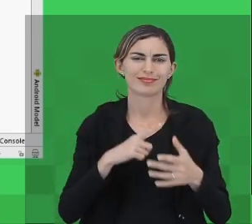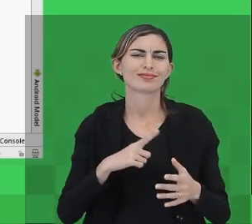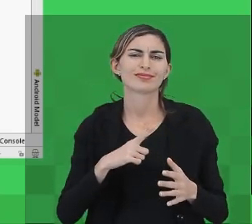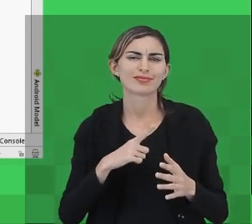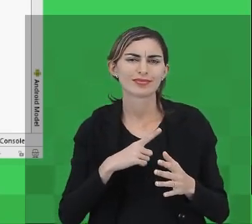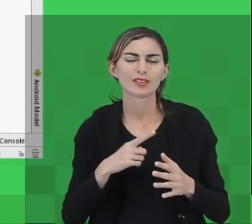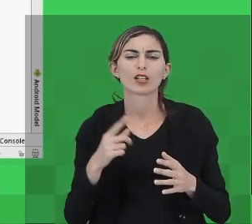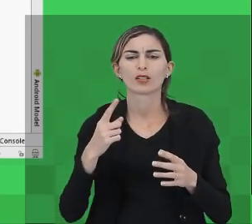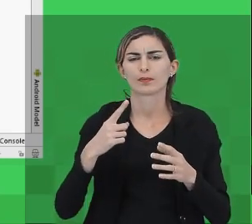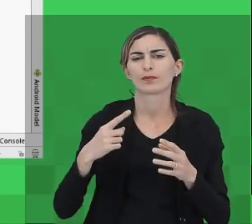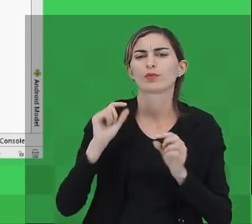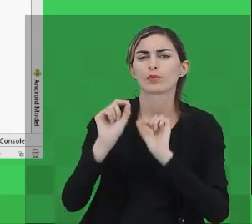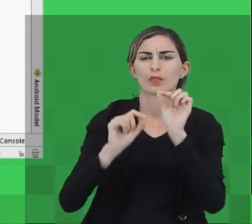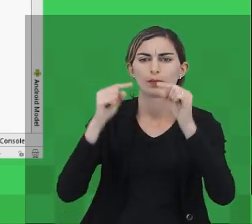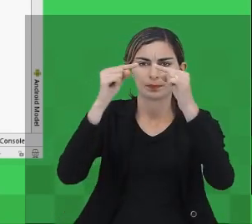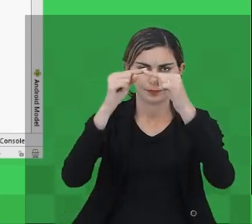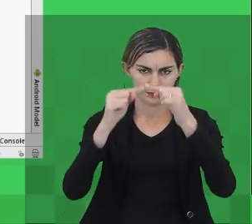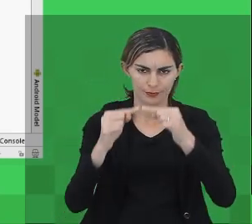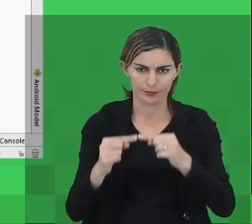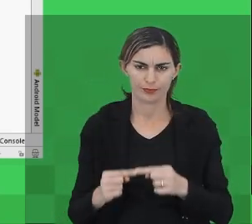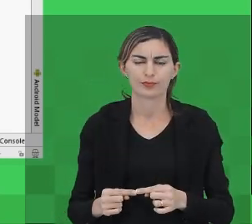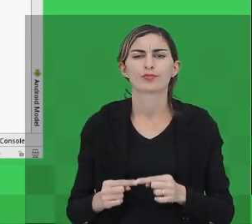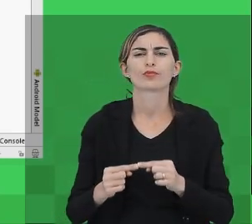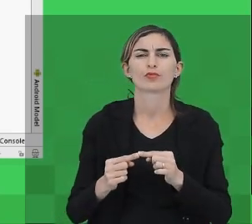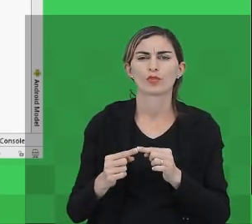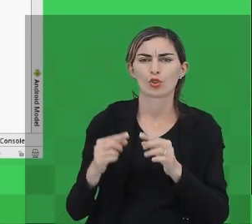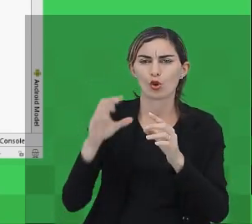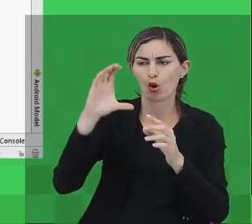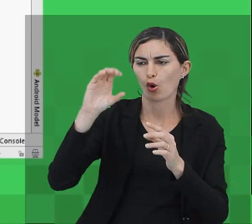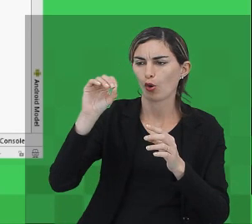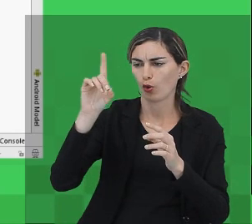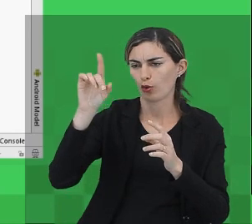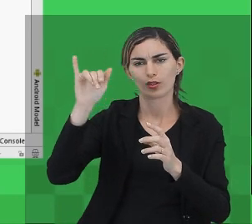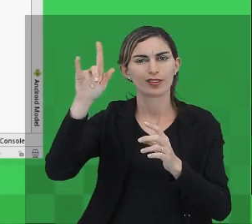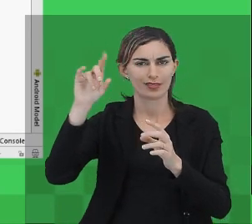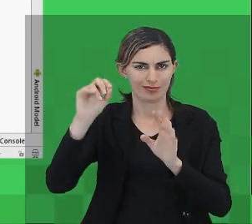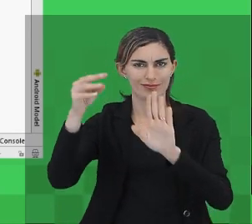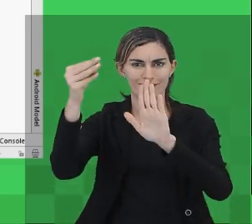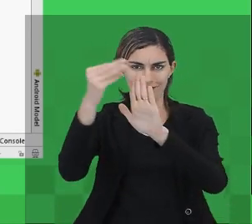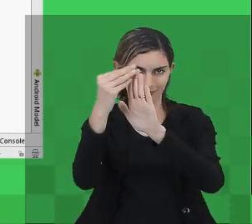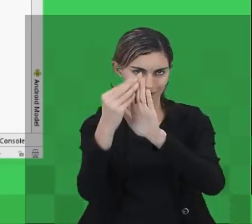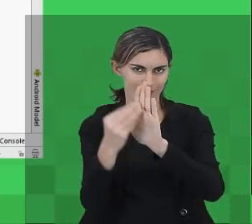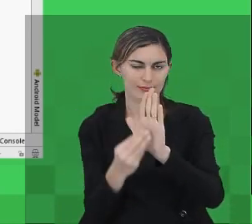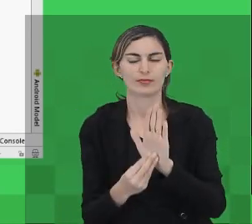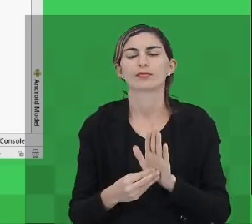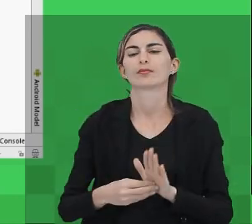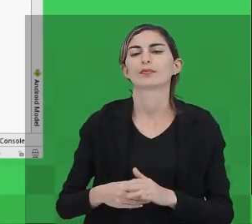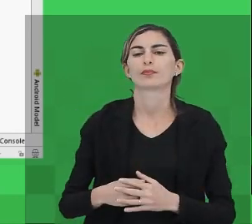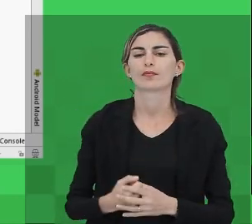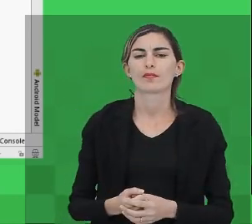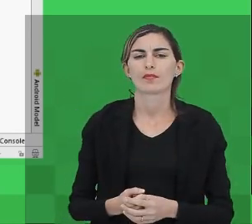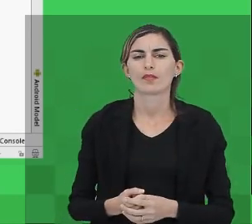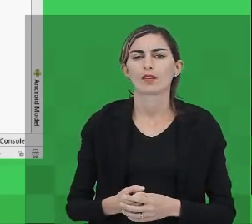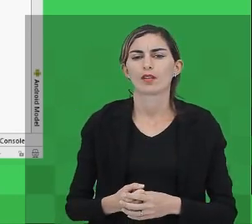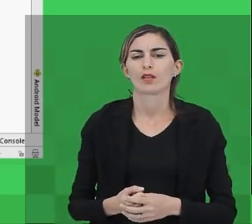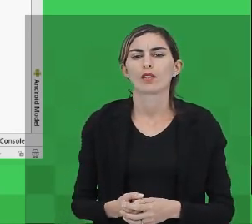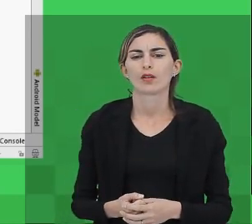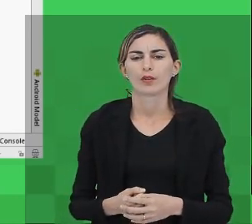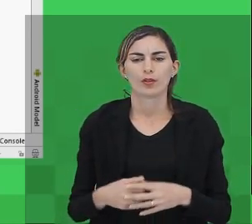vai ficar a maior parte de nossa aplicação, de nosso código.